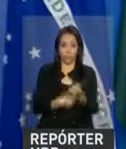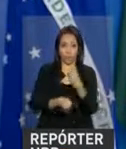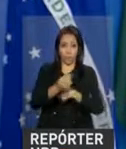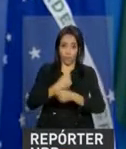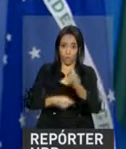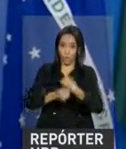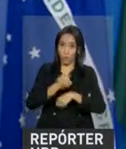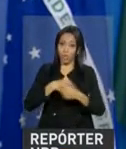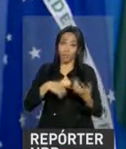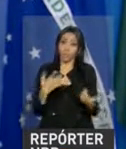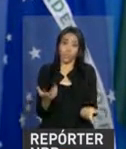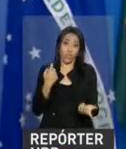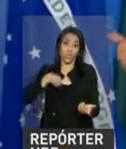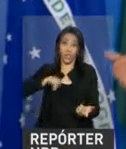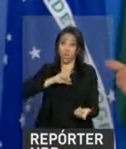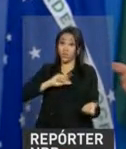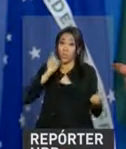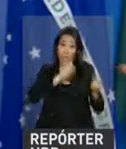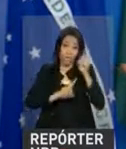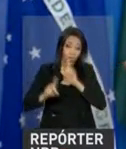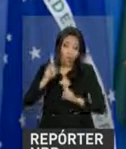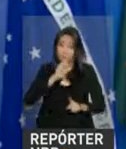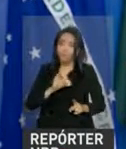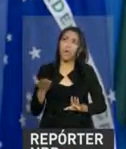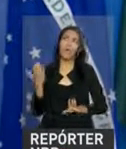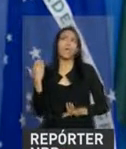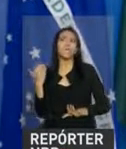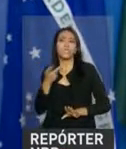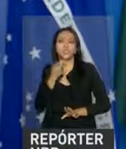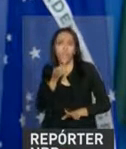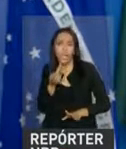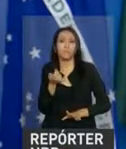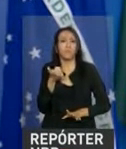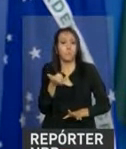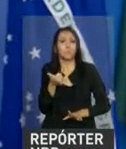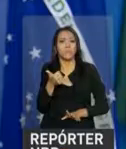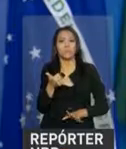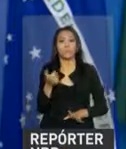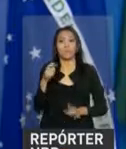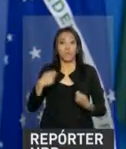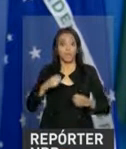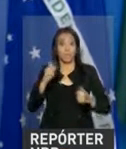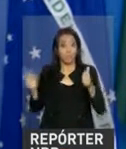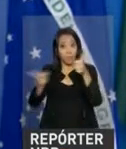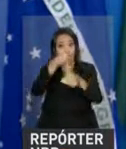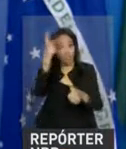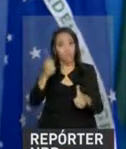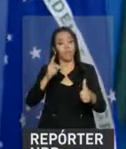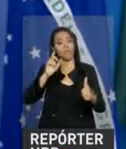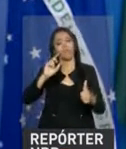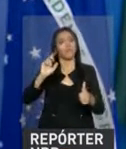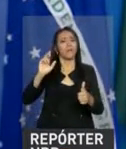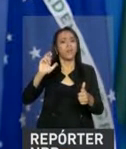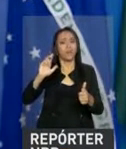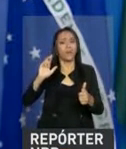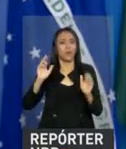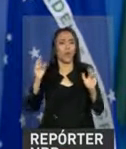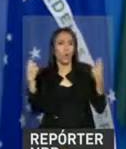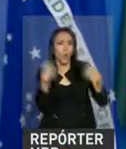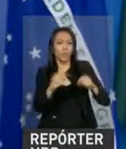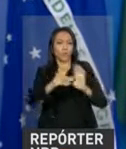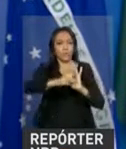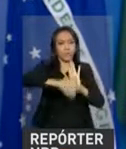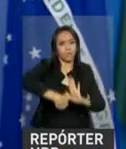nós não falhamos aquilo que dissemos no passado que primeiro era preciso combater a recessão e